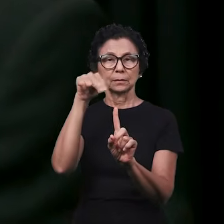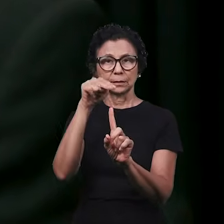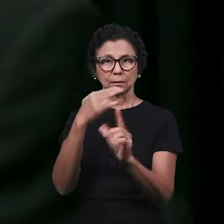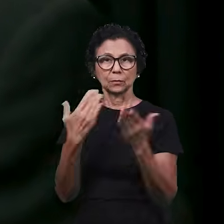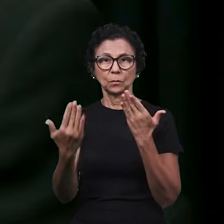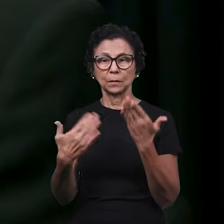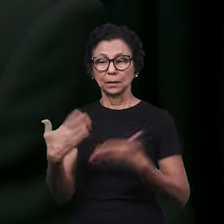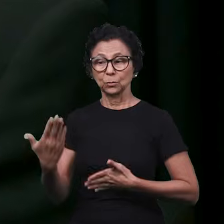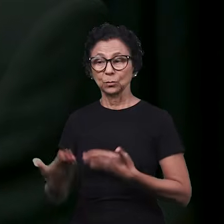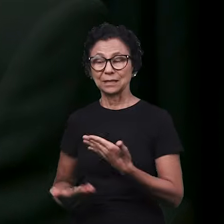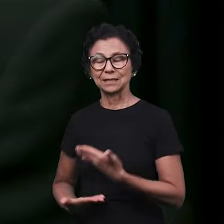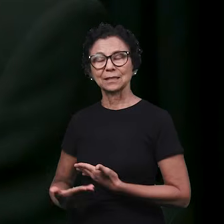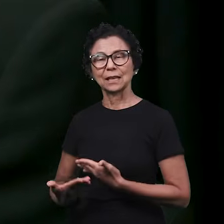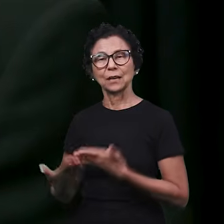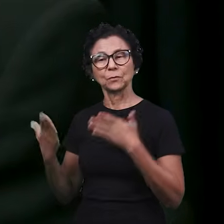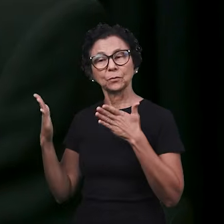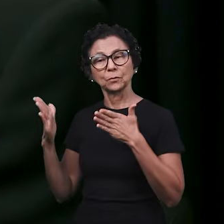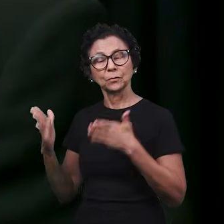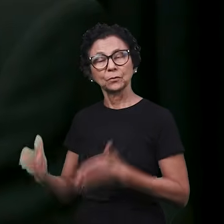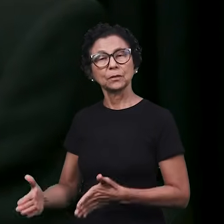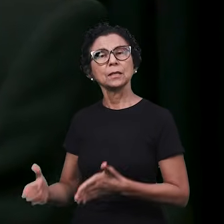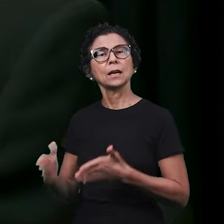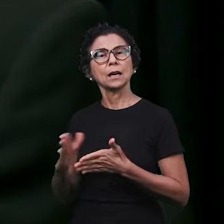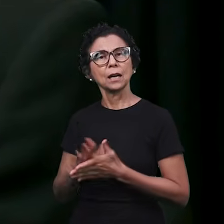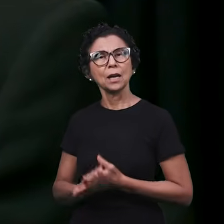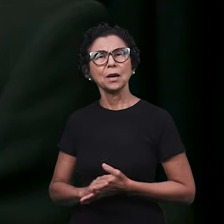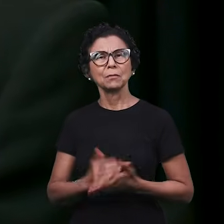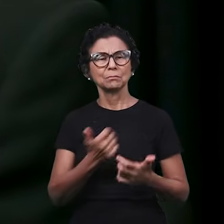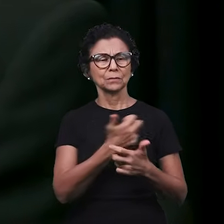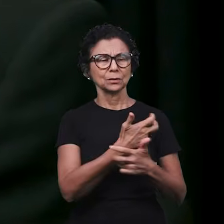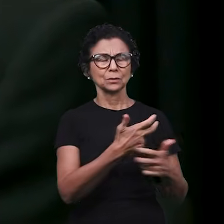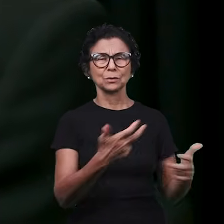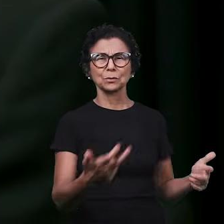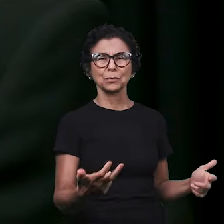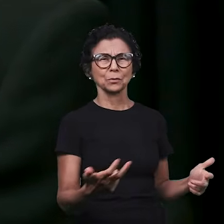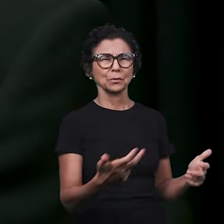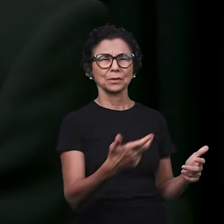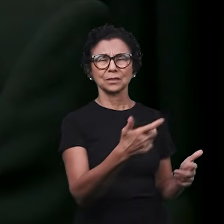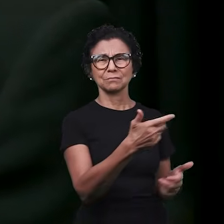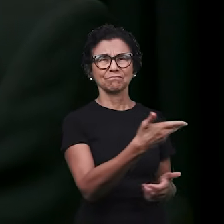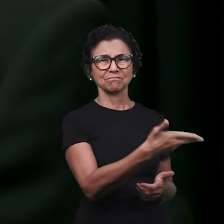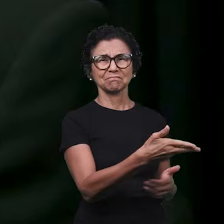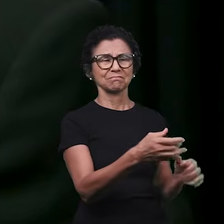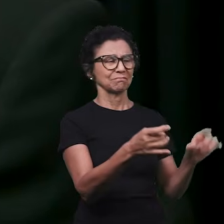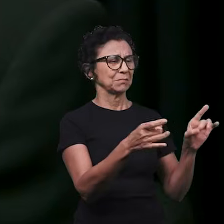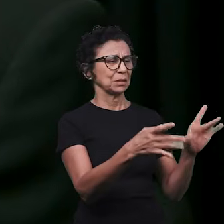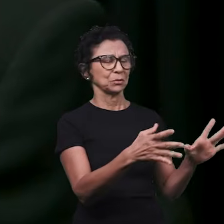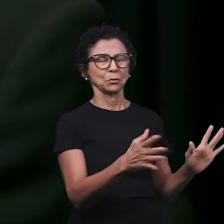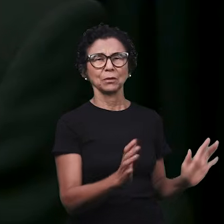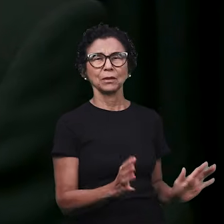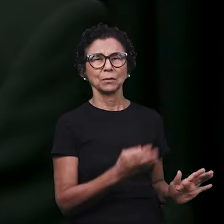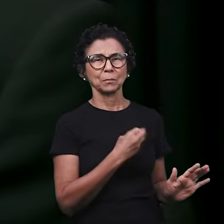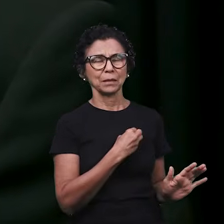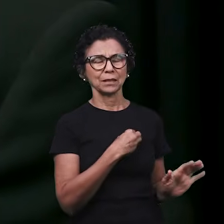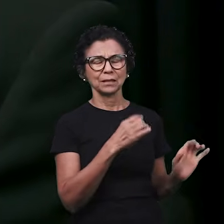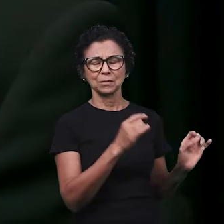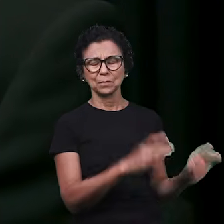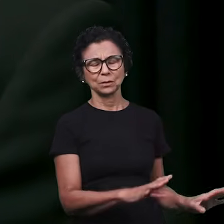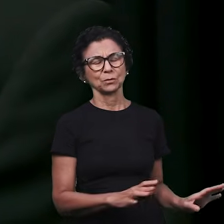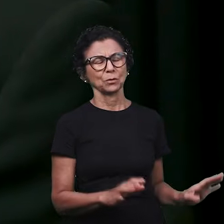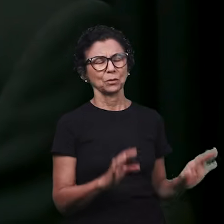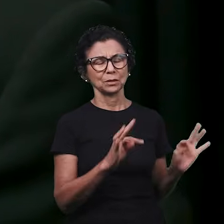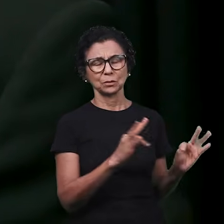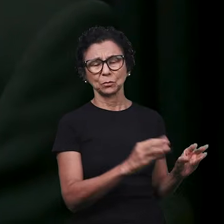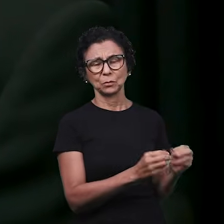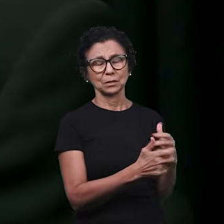da igreja fiel hoje, que renuncia às coisas desta vida. Jesus falou isso: quem quiser vir após mim,